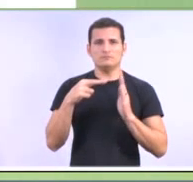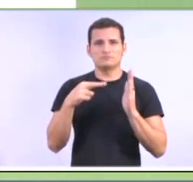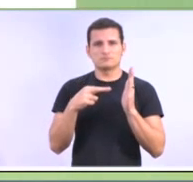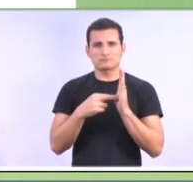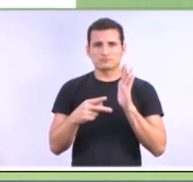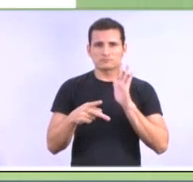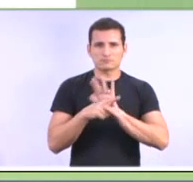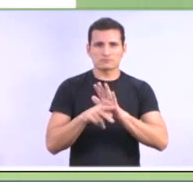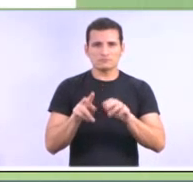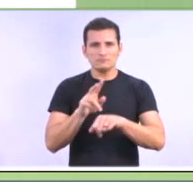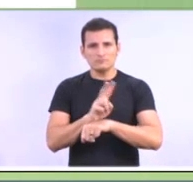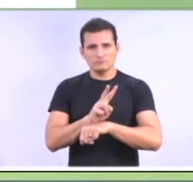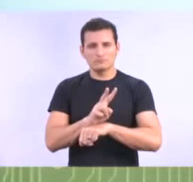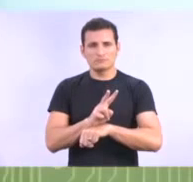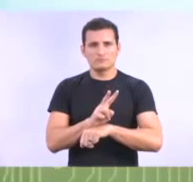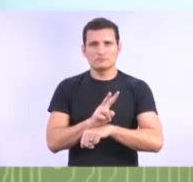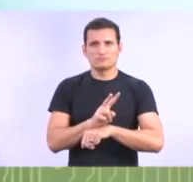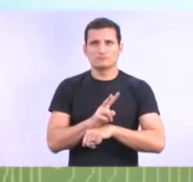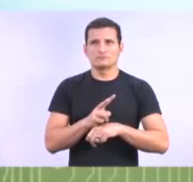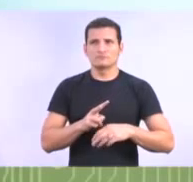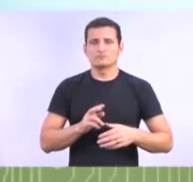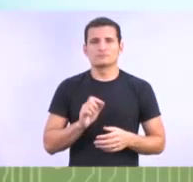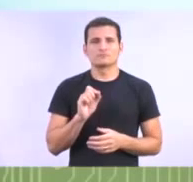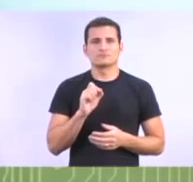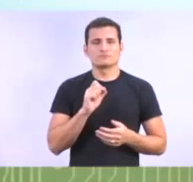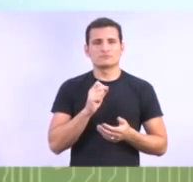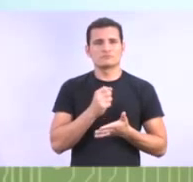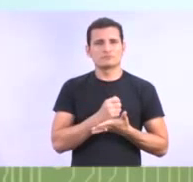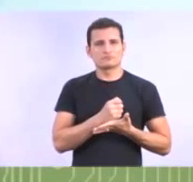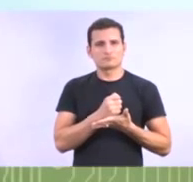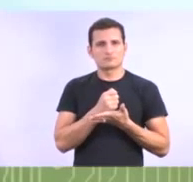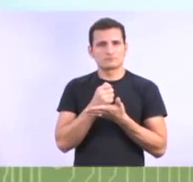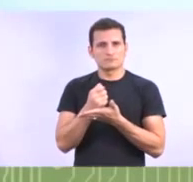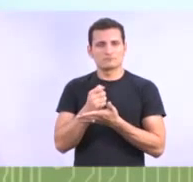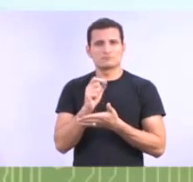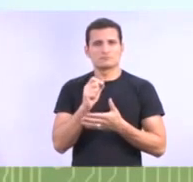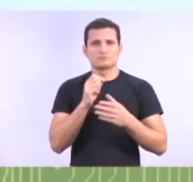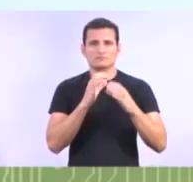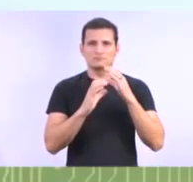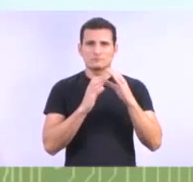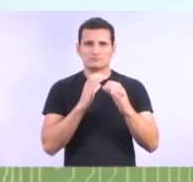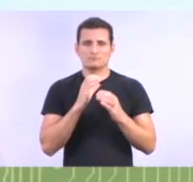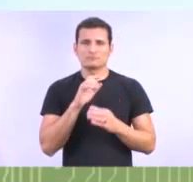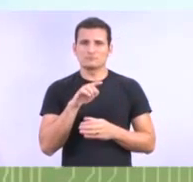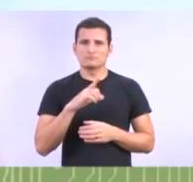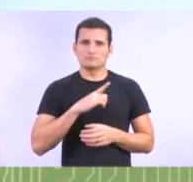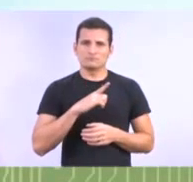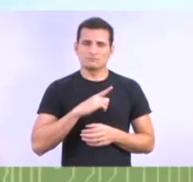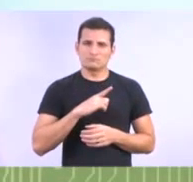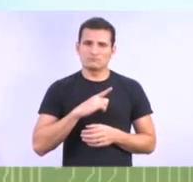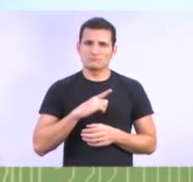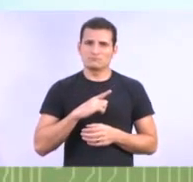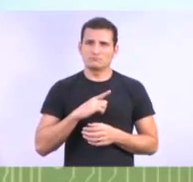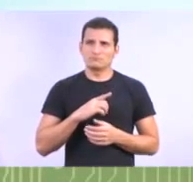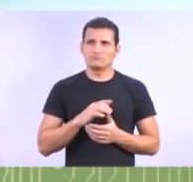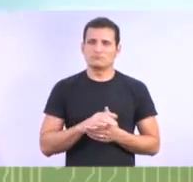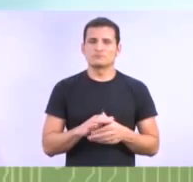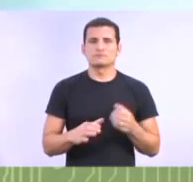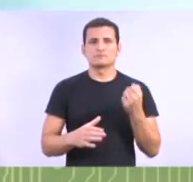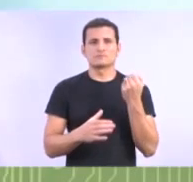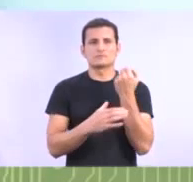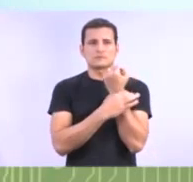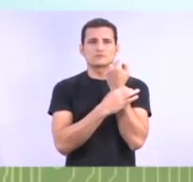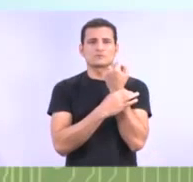ou seja, uma medida de segurança para apoiar aí que a comunicação ela ocorra de forma a